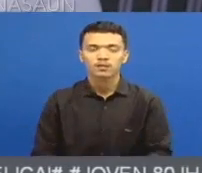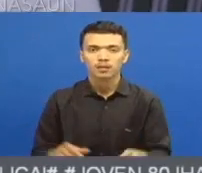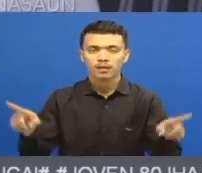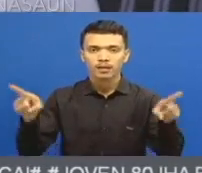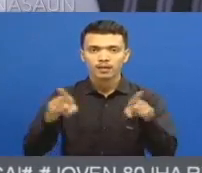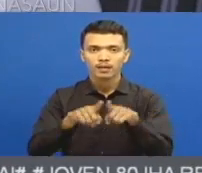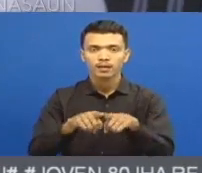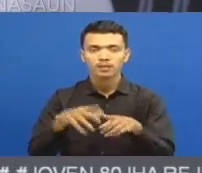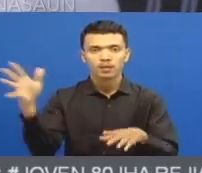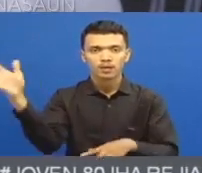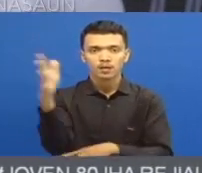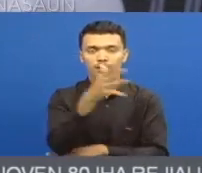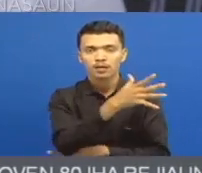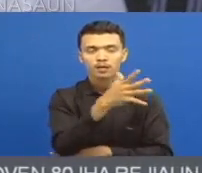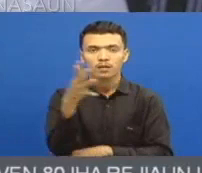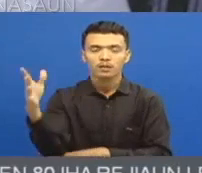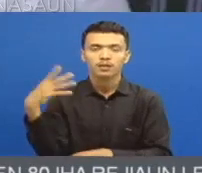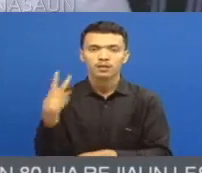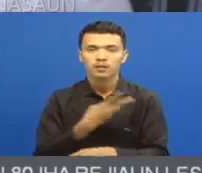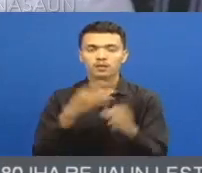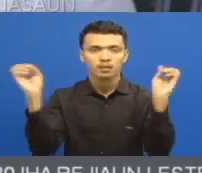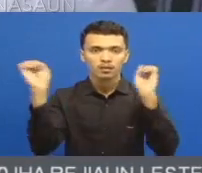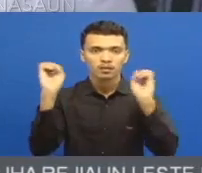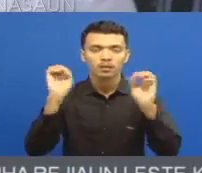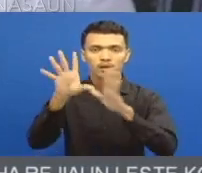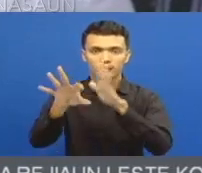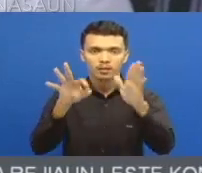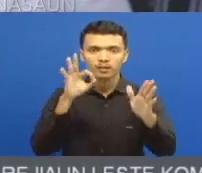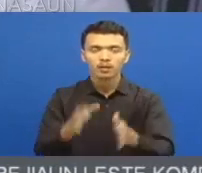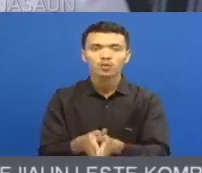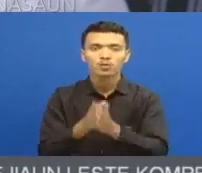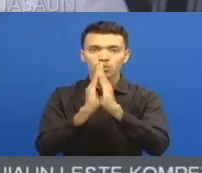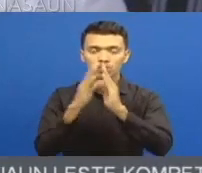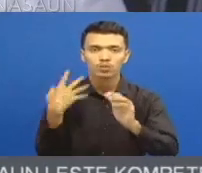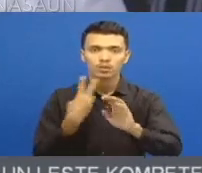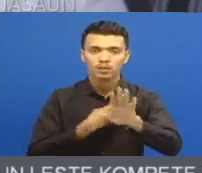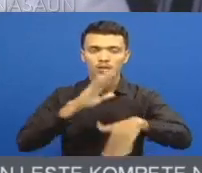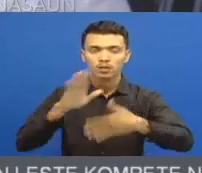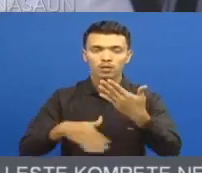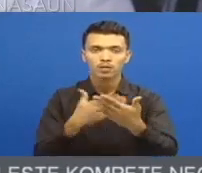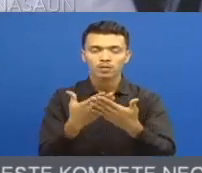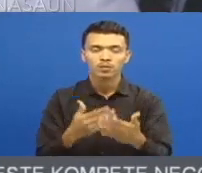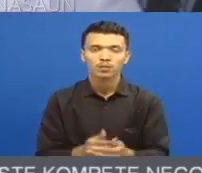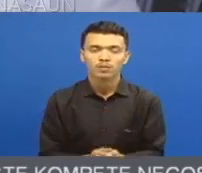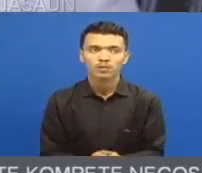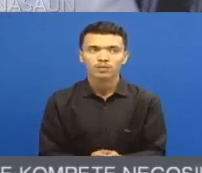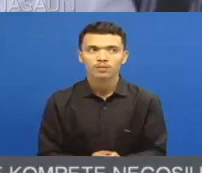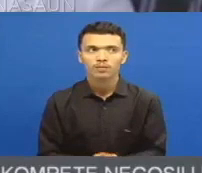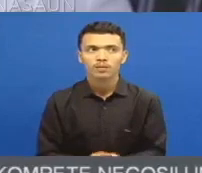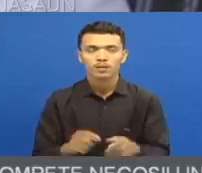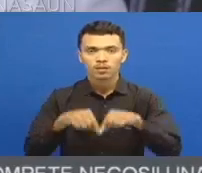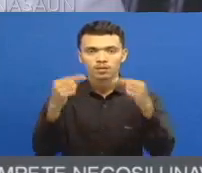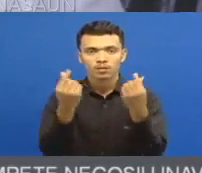Anesang aning fresco na ita nunca hetang então hausu para maita hutu laos apenas